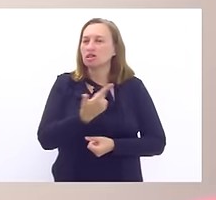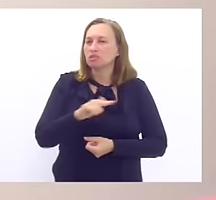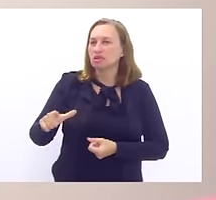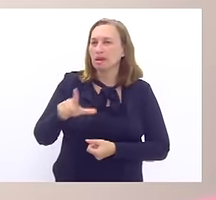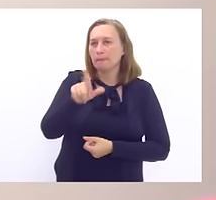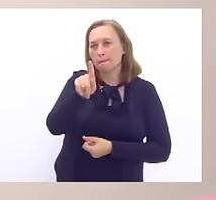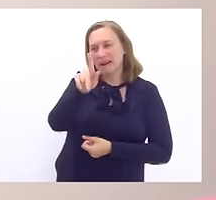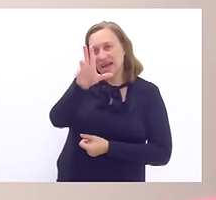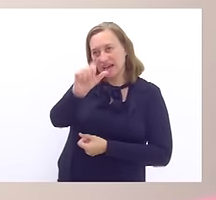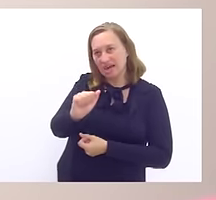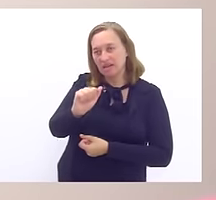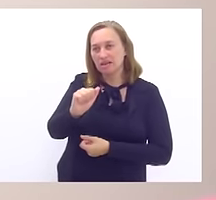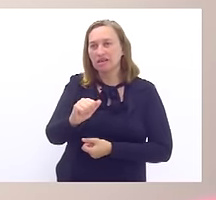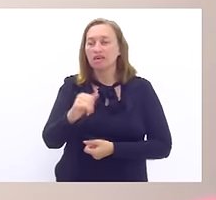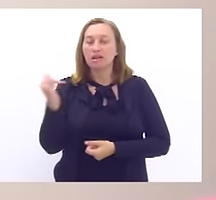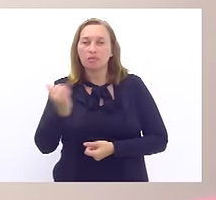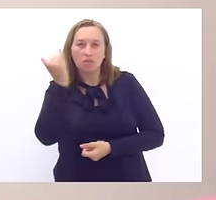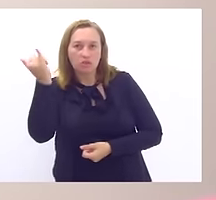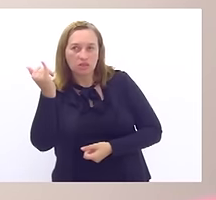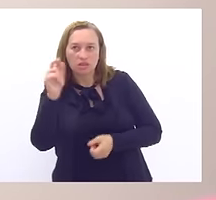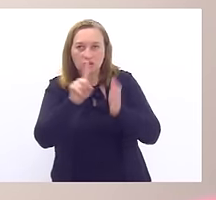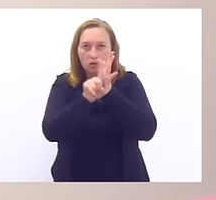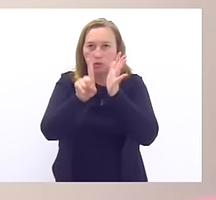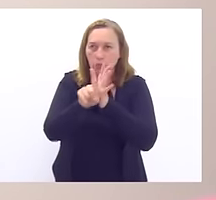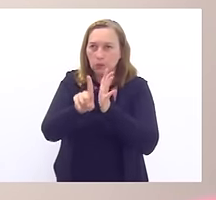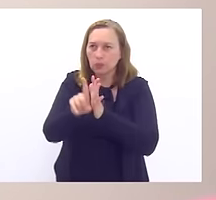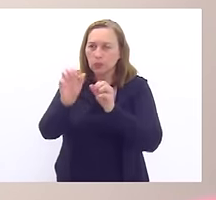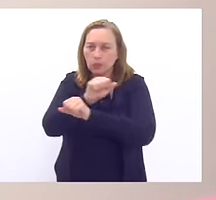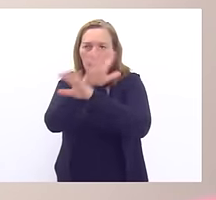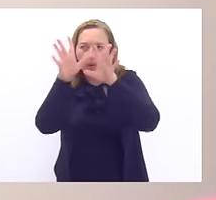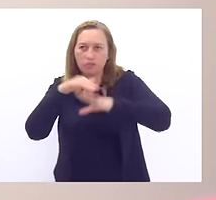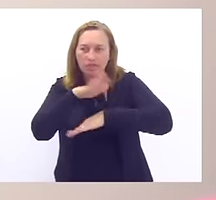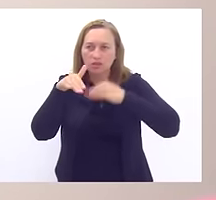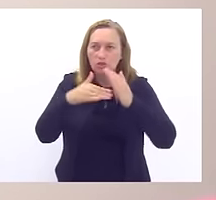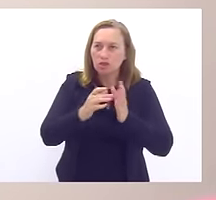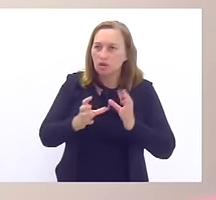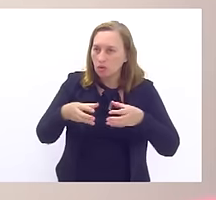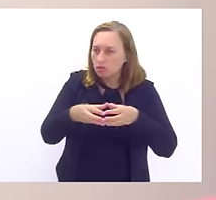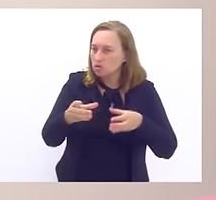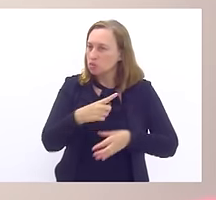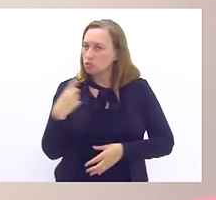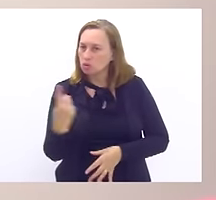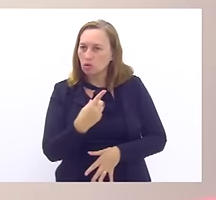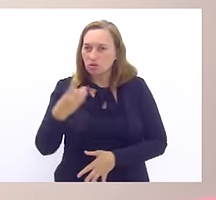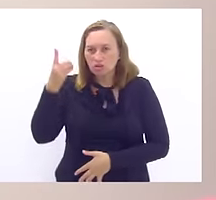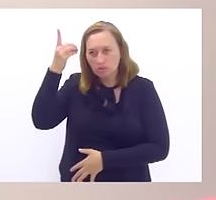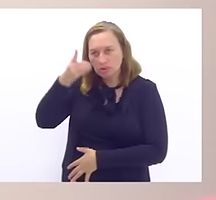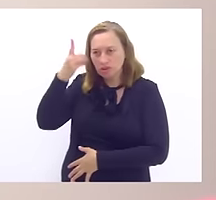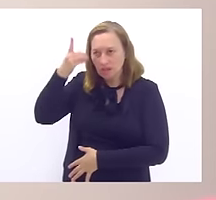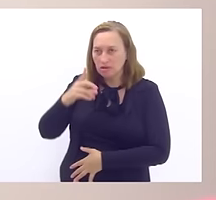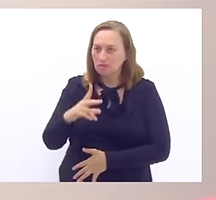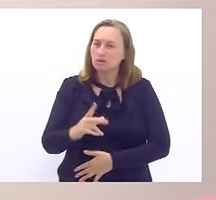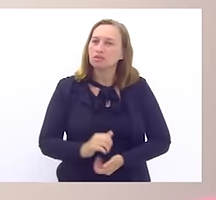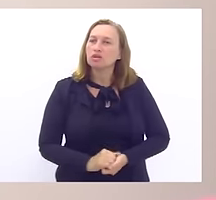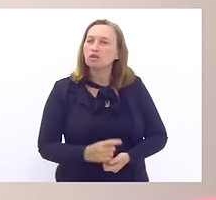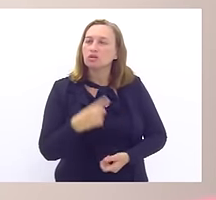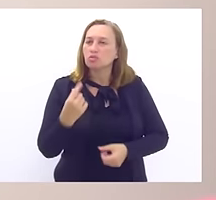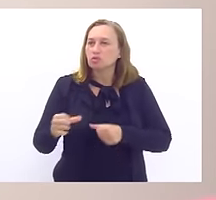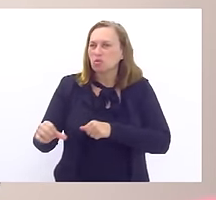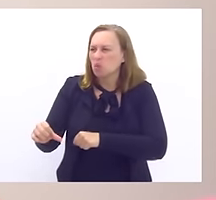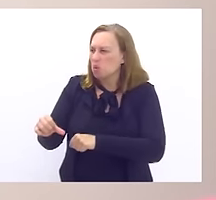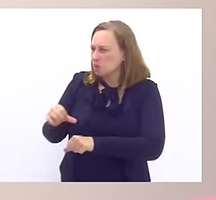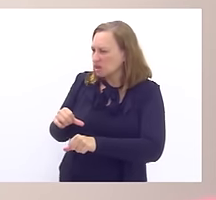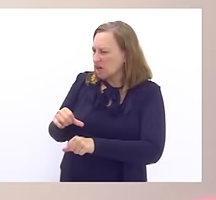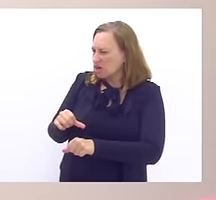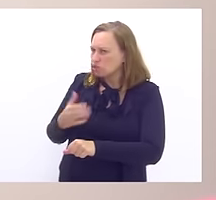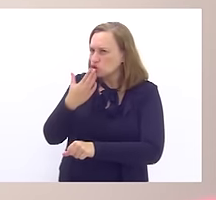Alan porque para que fique bem claro para todo mundo essa comissão nós parlamentares de maneira individual não somos contrários a nenhum